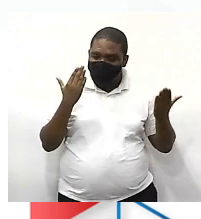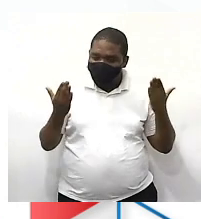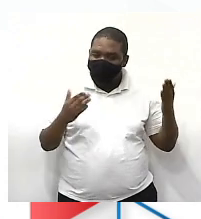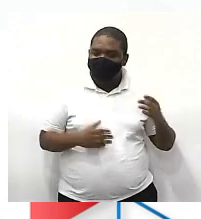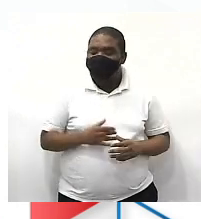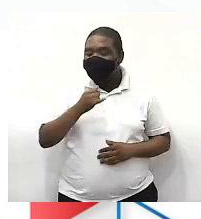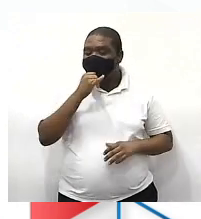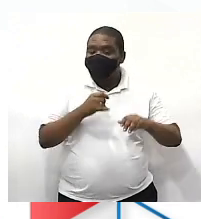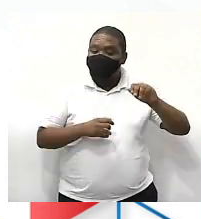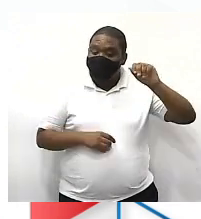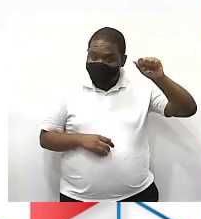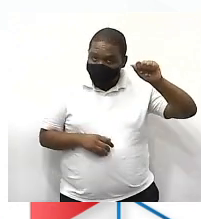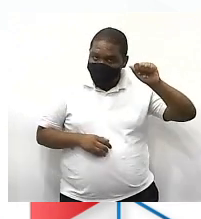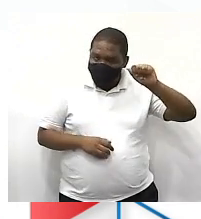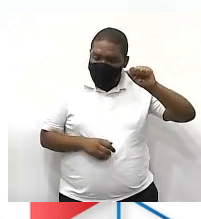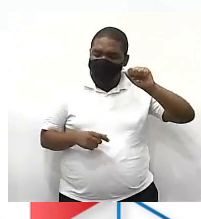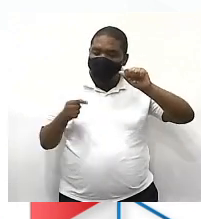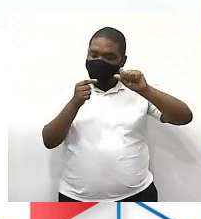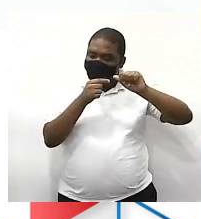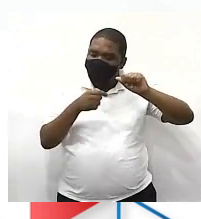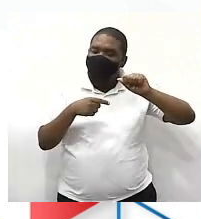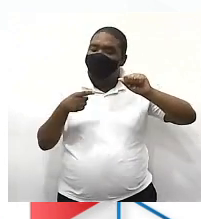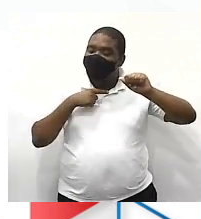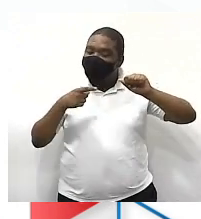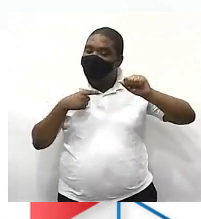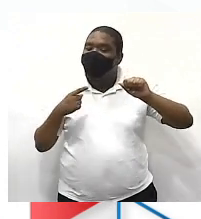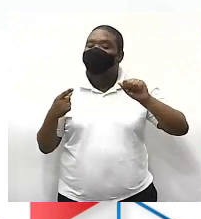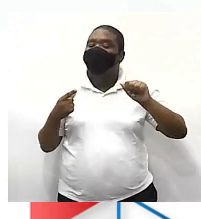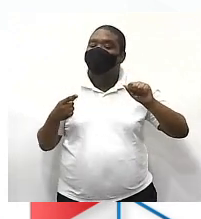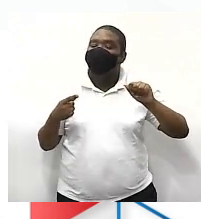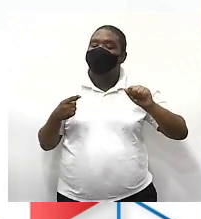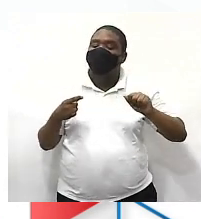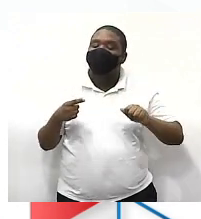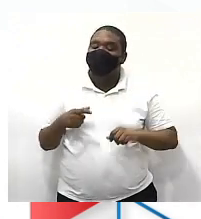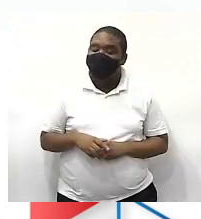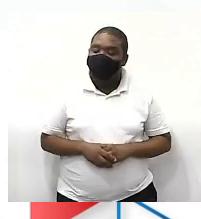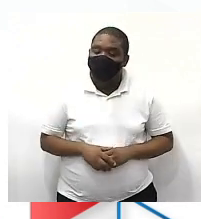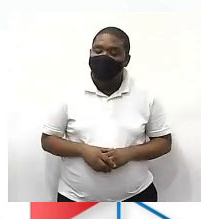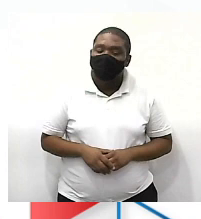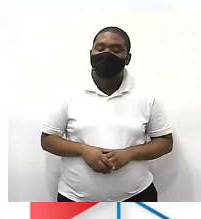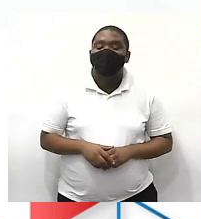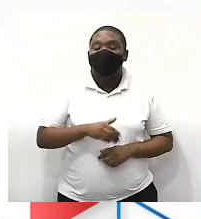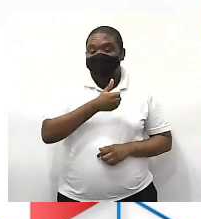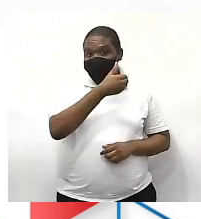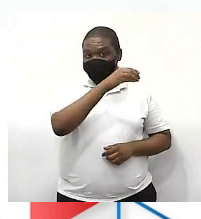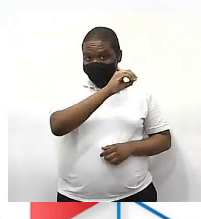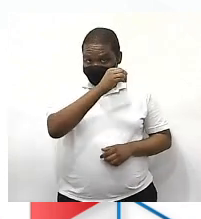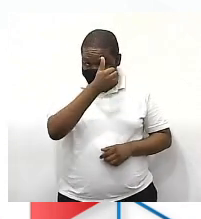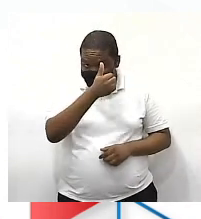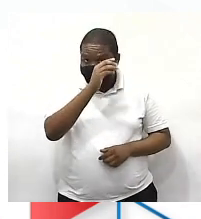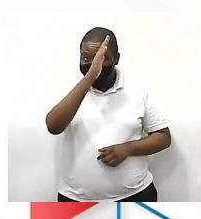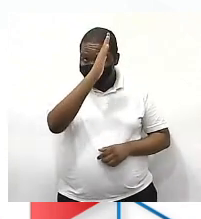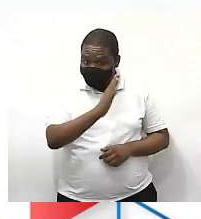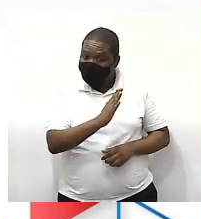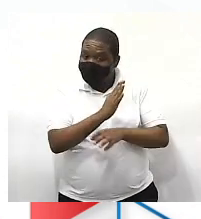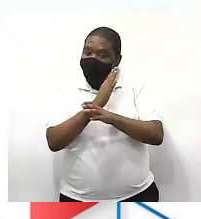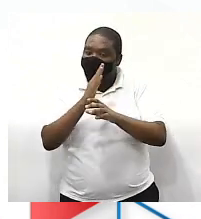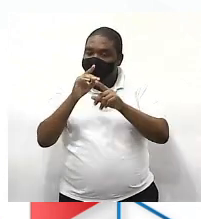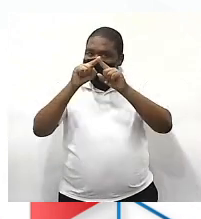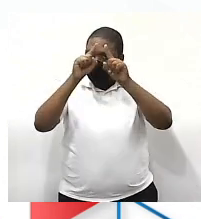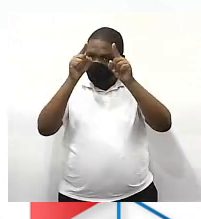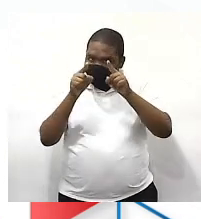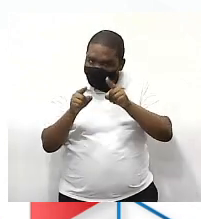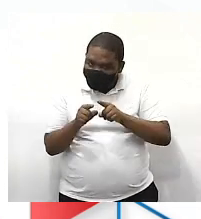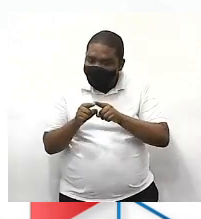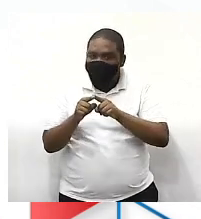A. No item A, eu tenho o símbolo que fica logo após o valor de 101.